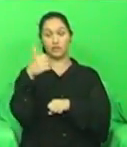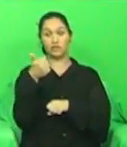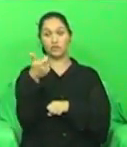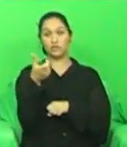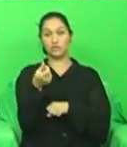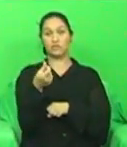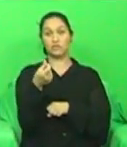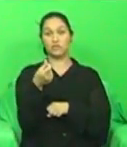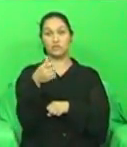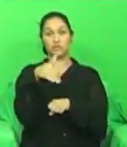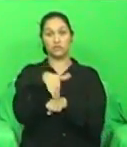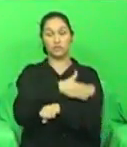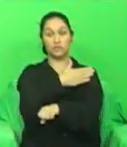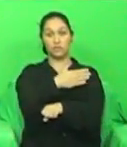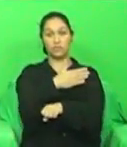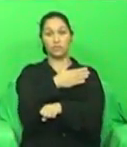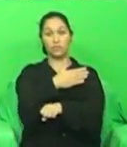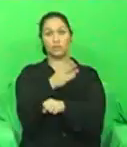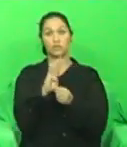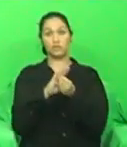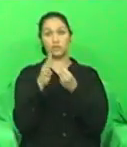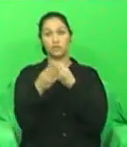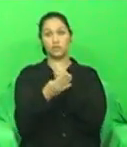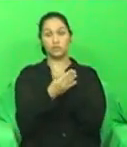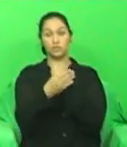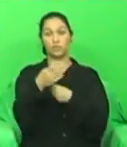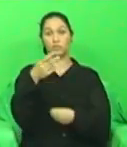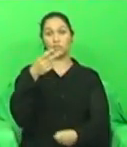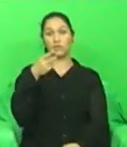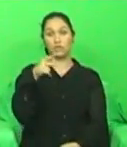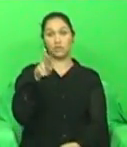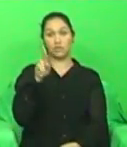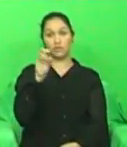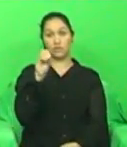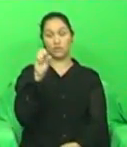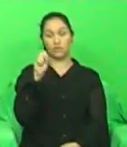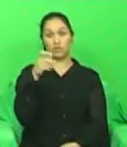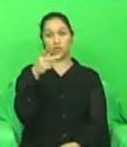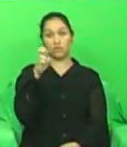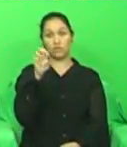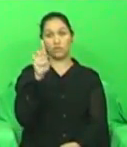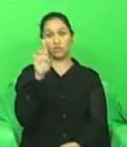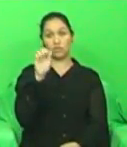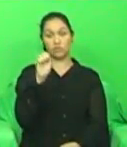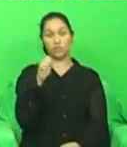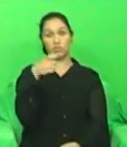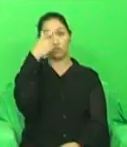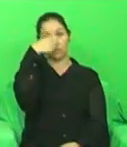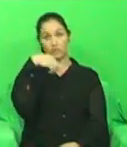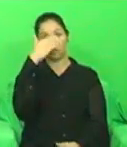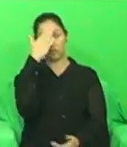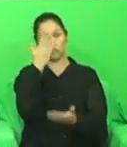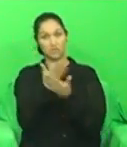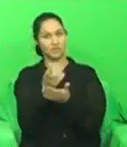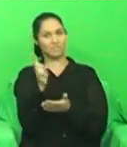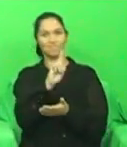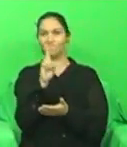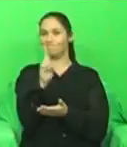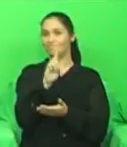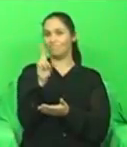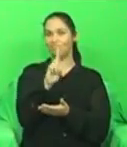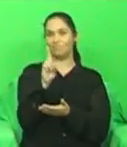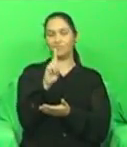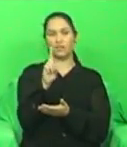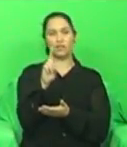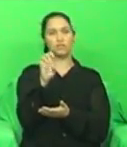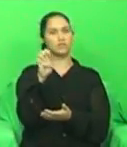eu acredito que não seja de emenda parlamentar que o senhor colocou que a emenda parlamentar as ruas que está sendo feito é a